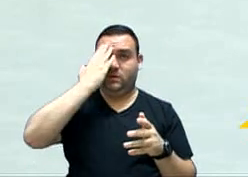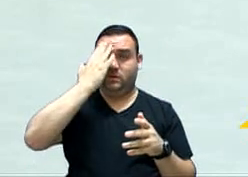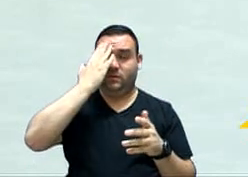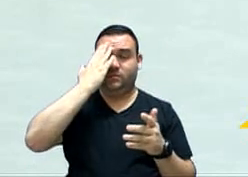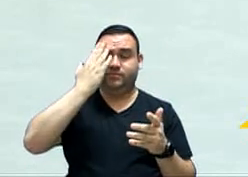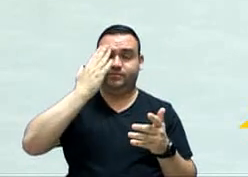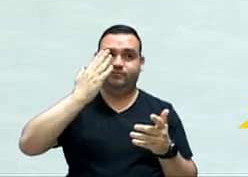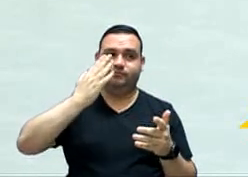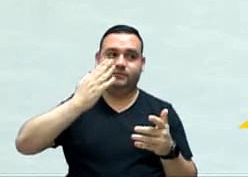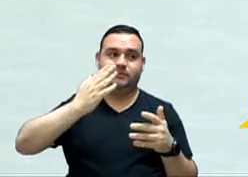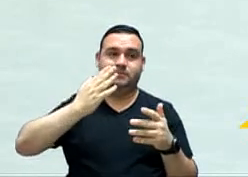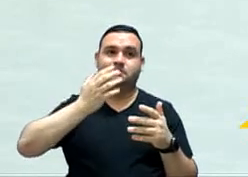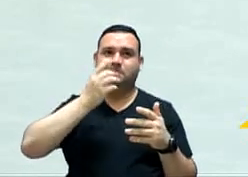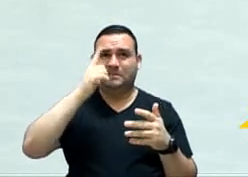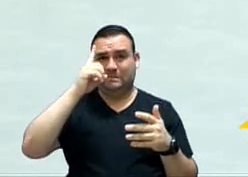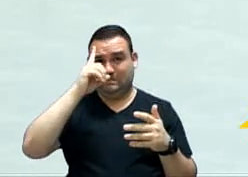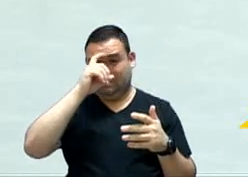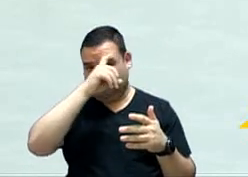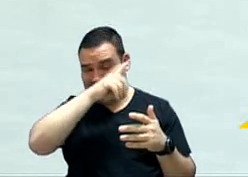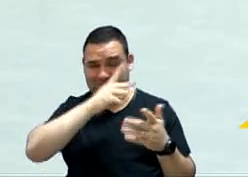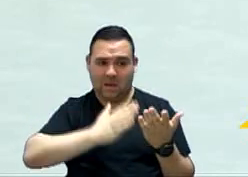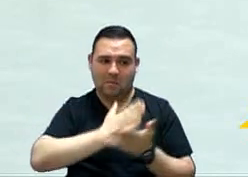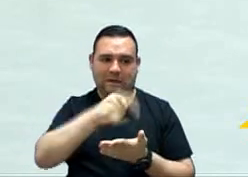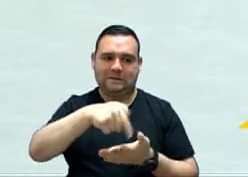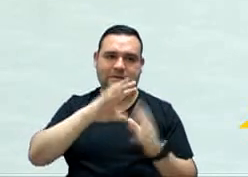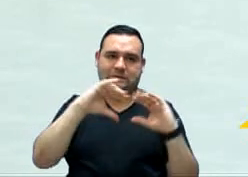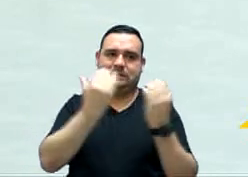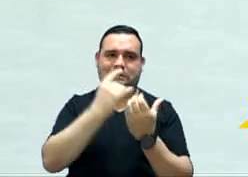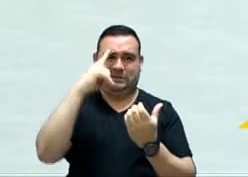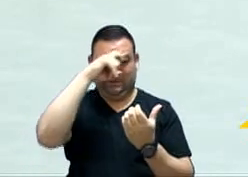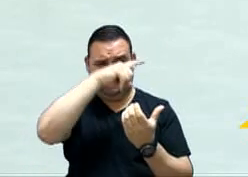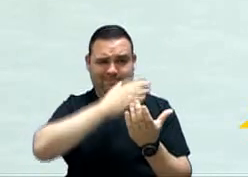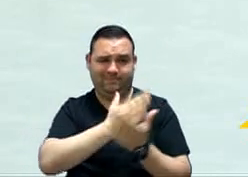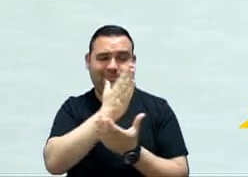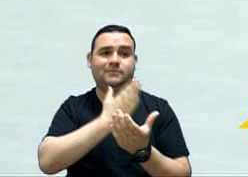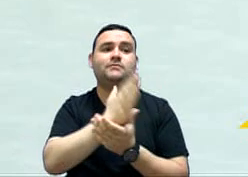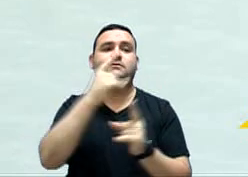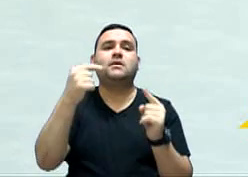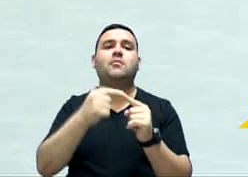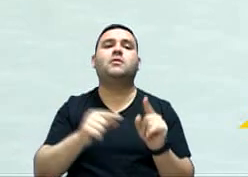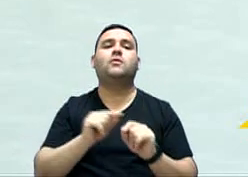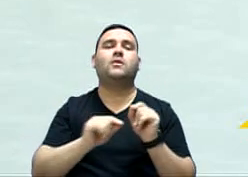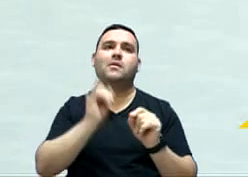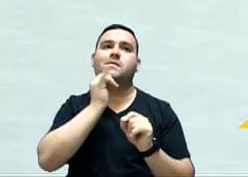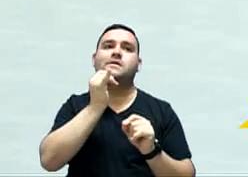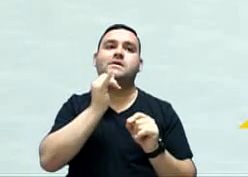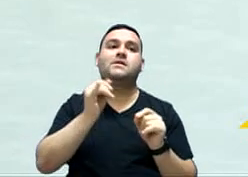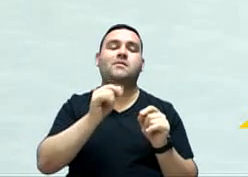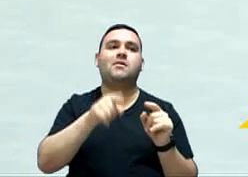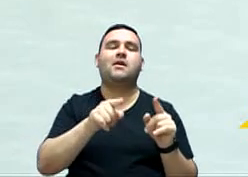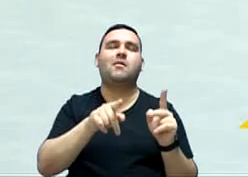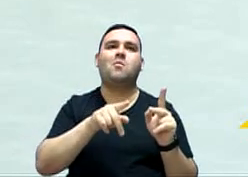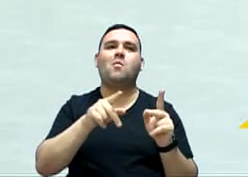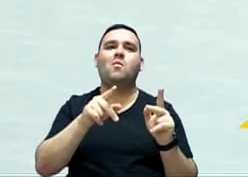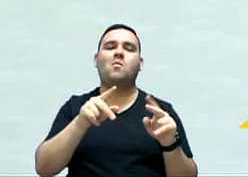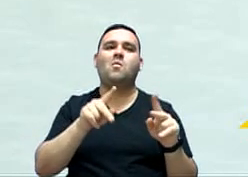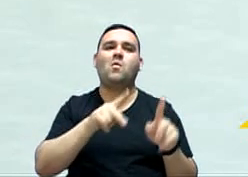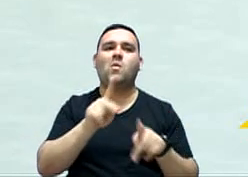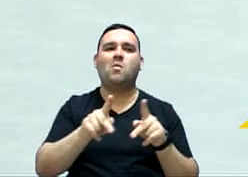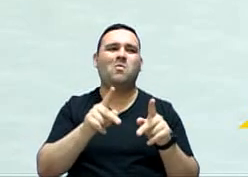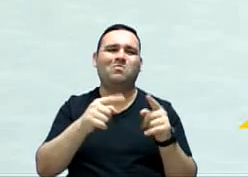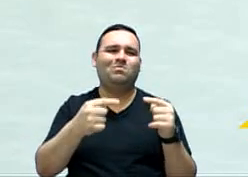que seria difícil de passar aqui, no sentido de popularidade. São